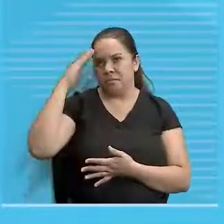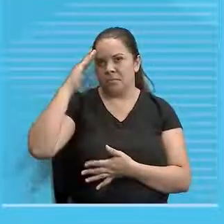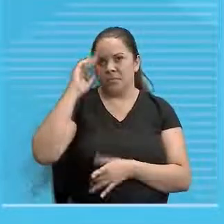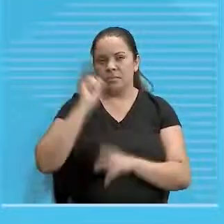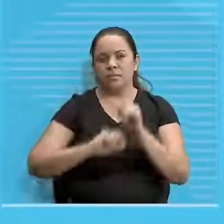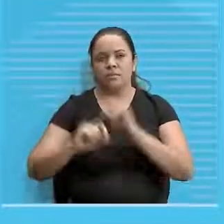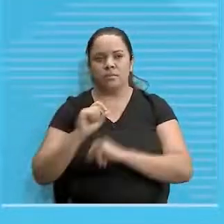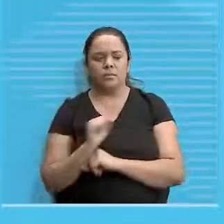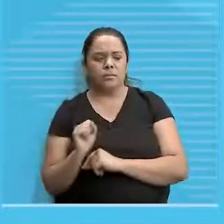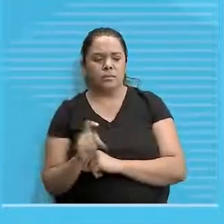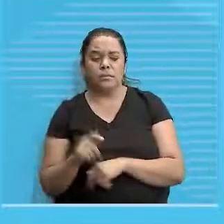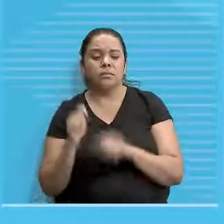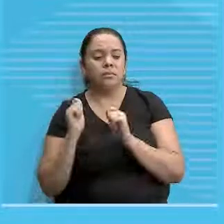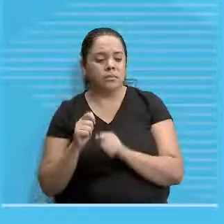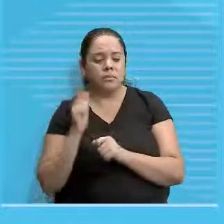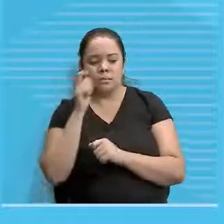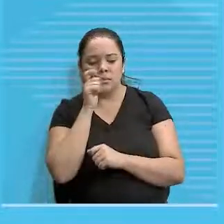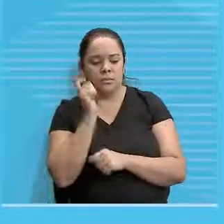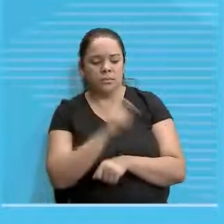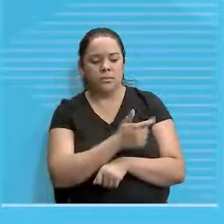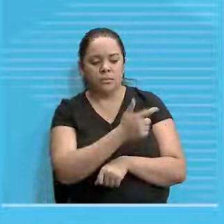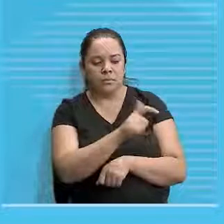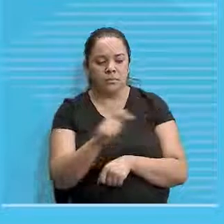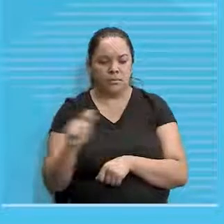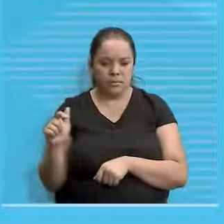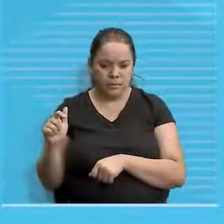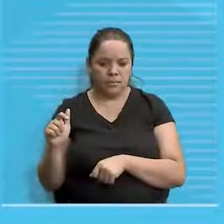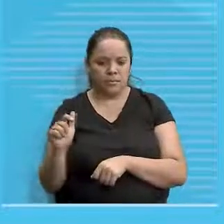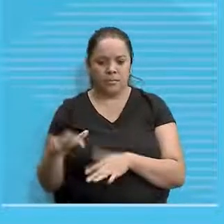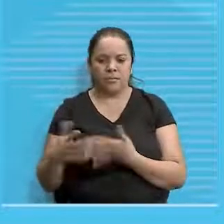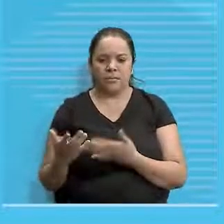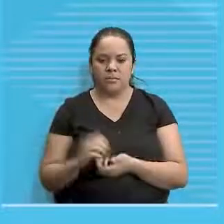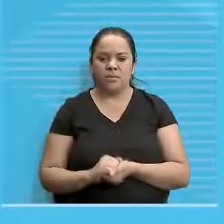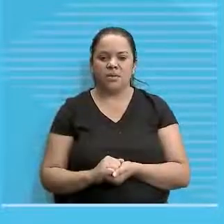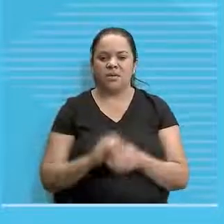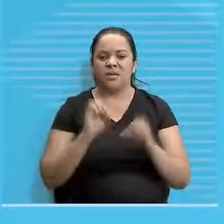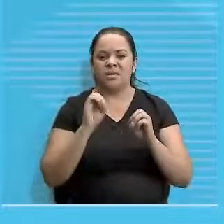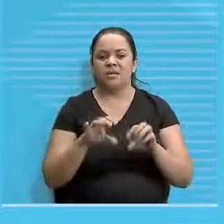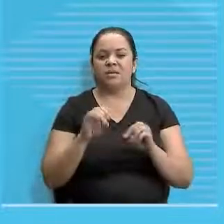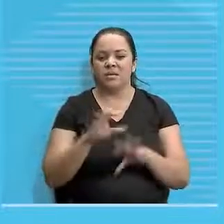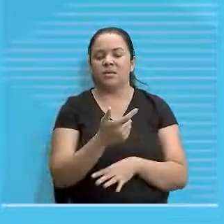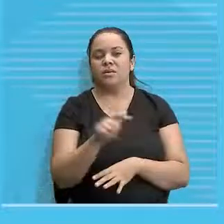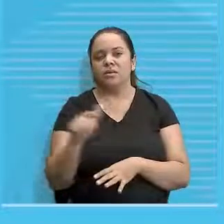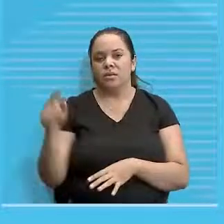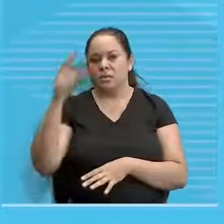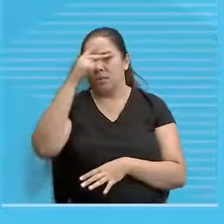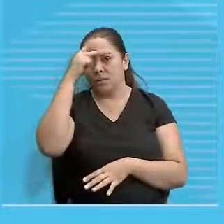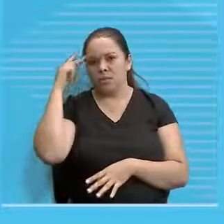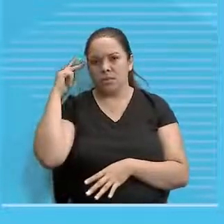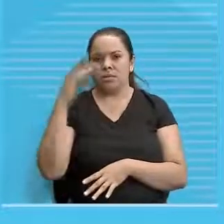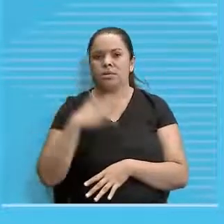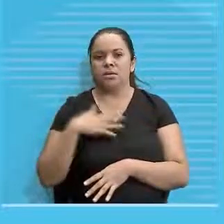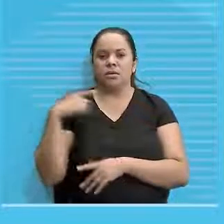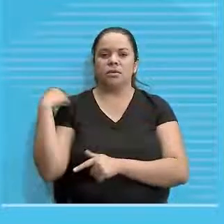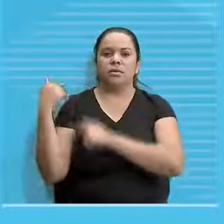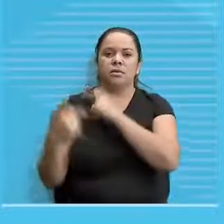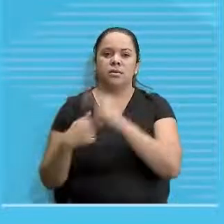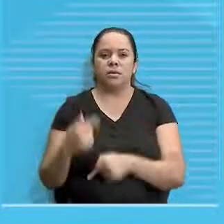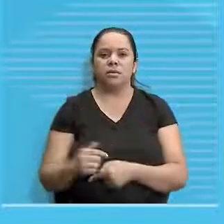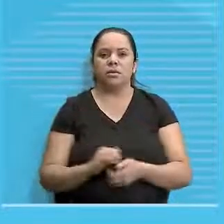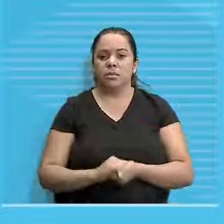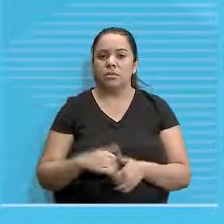e aí eu vou passando isso para as outras pessoas da minha geração. Então é muito importante que a gente tenha,